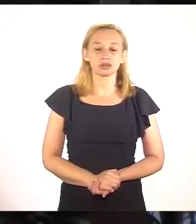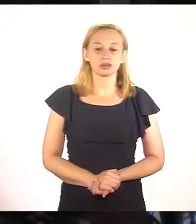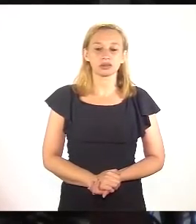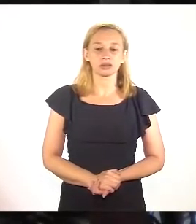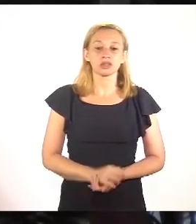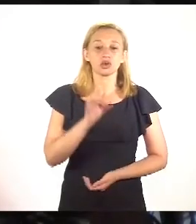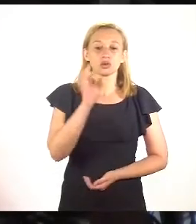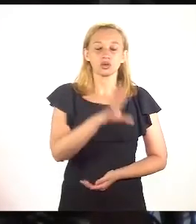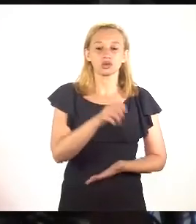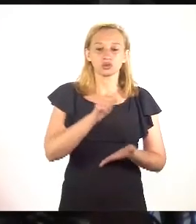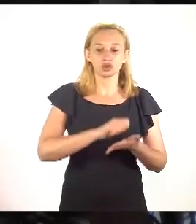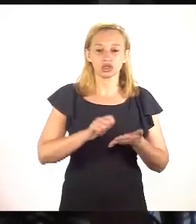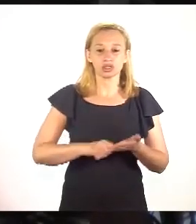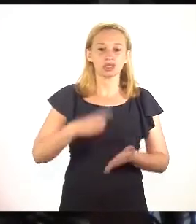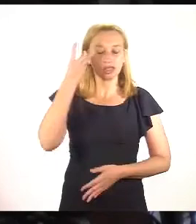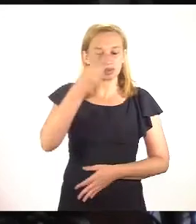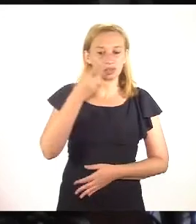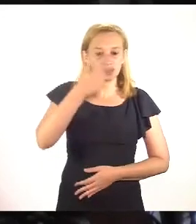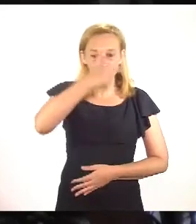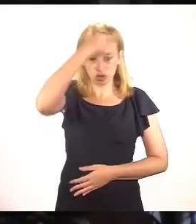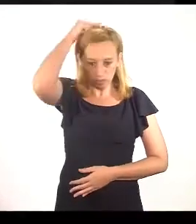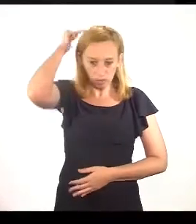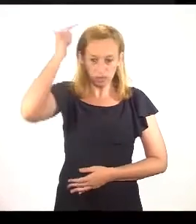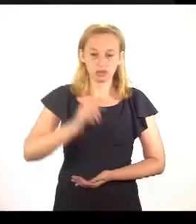Último inscrito, deputado Luiz Paulo.